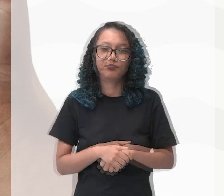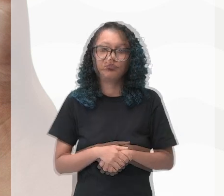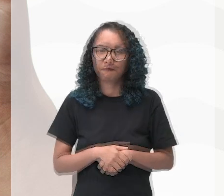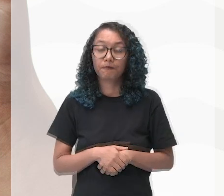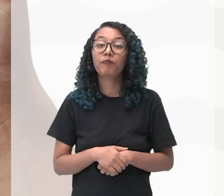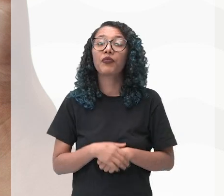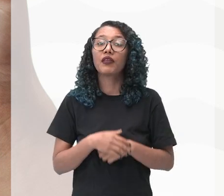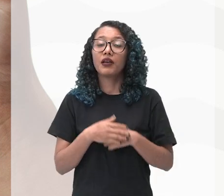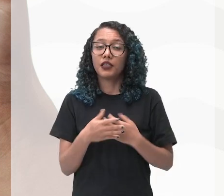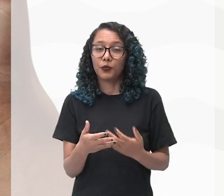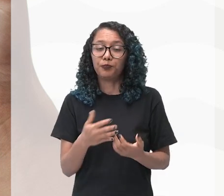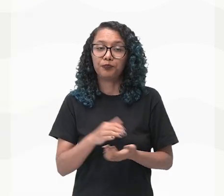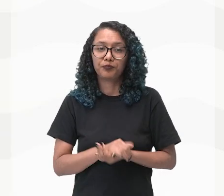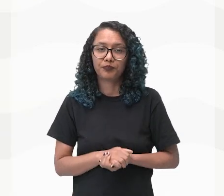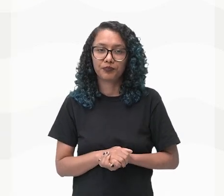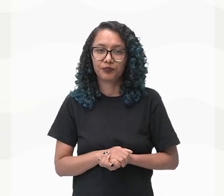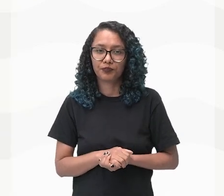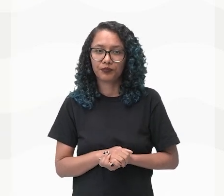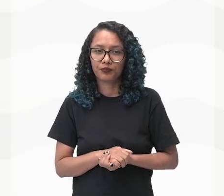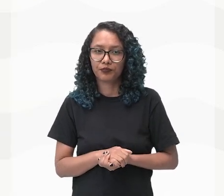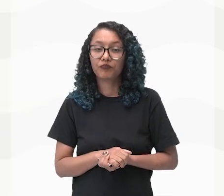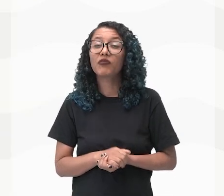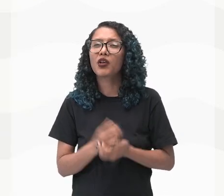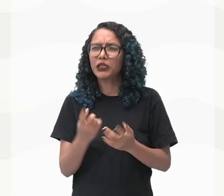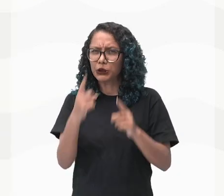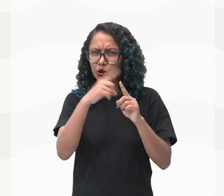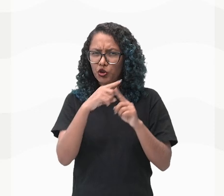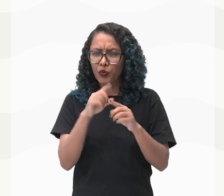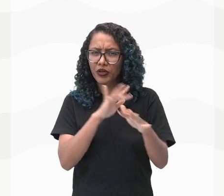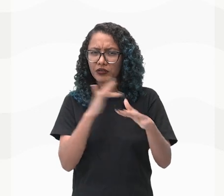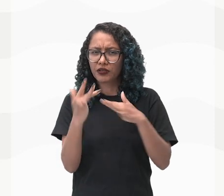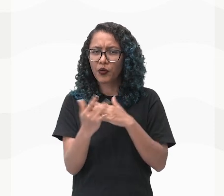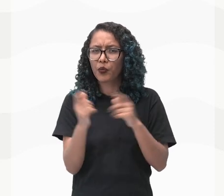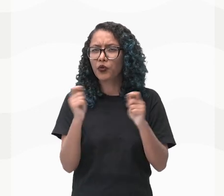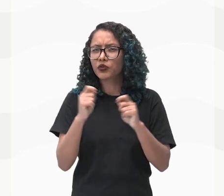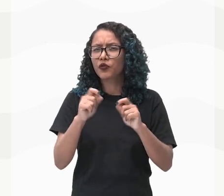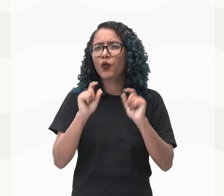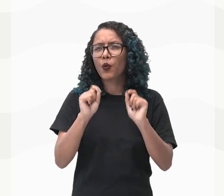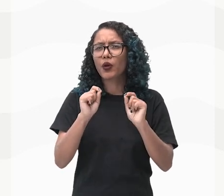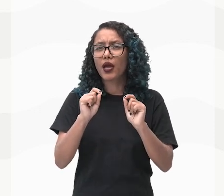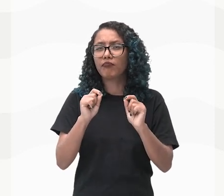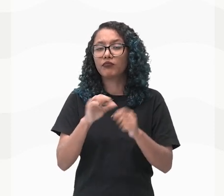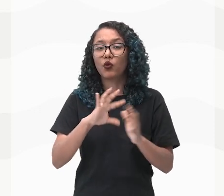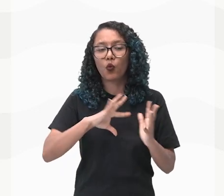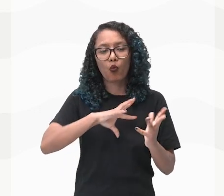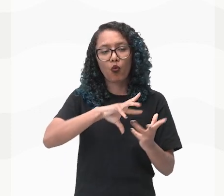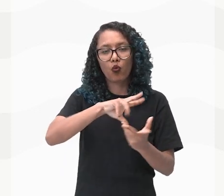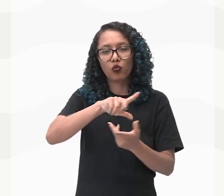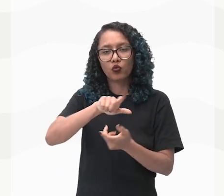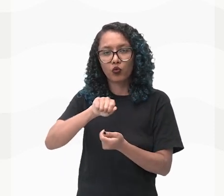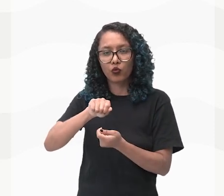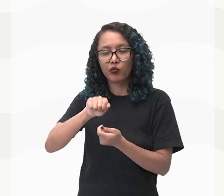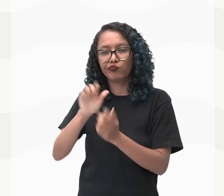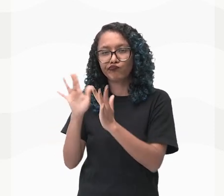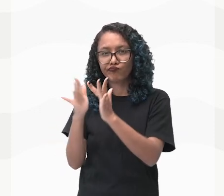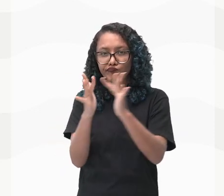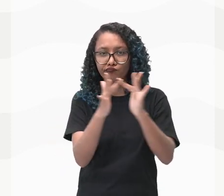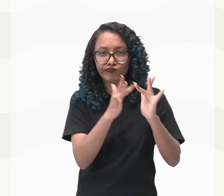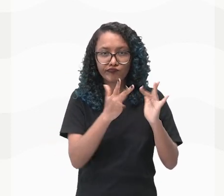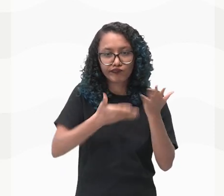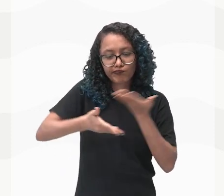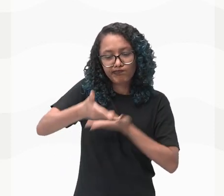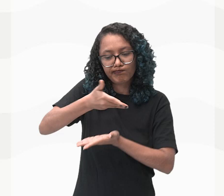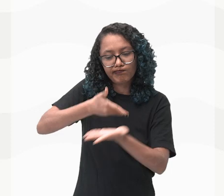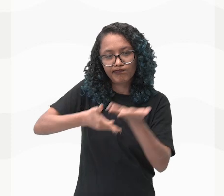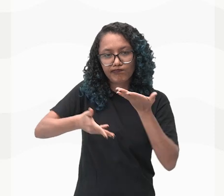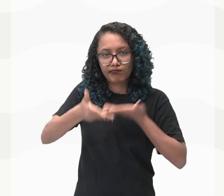especificidade, de função. Agora percebam que essas redes sociais faz com que nós tenhamos um